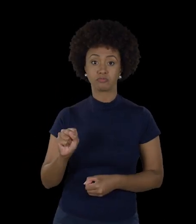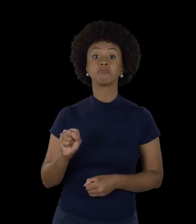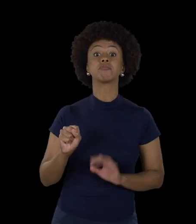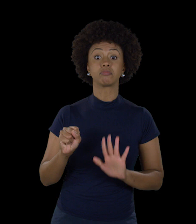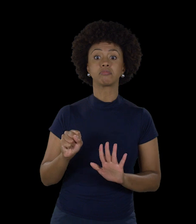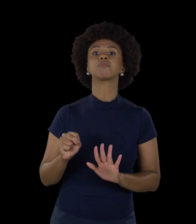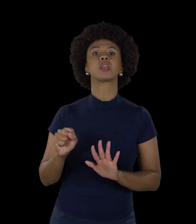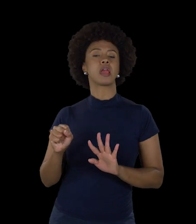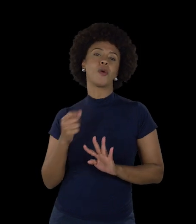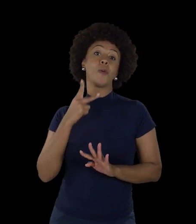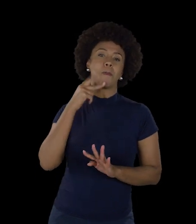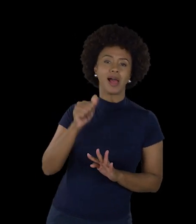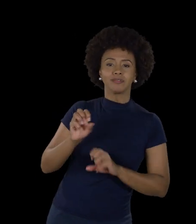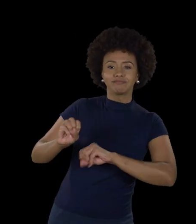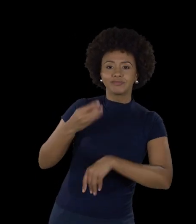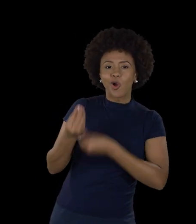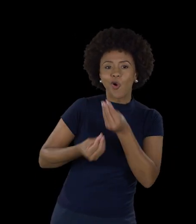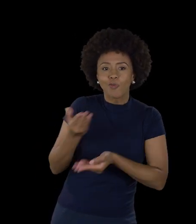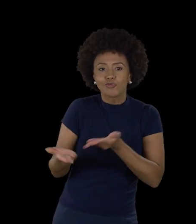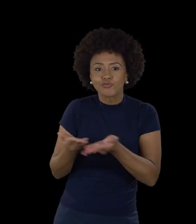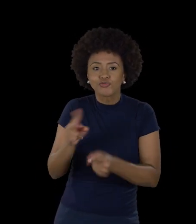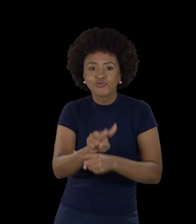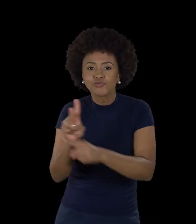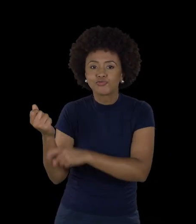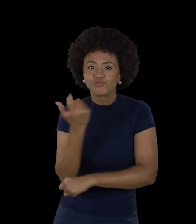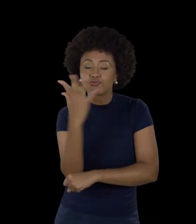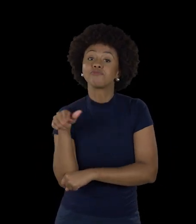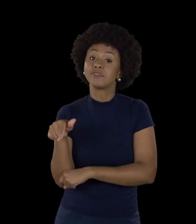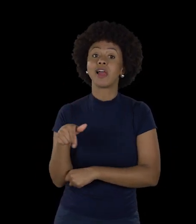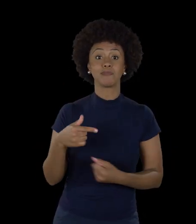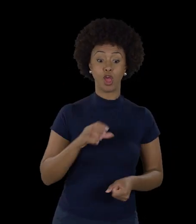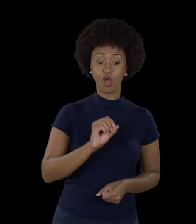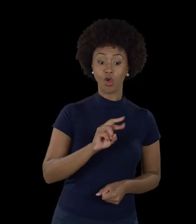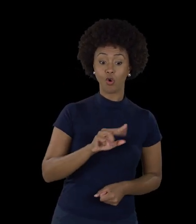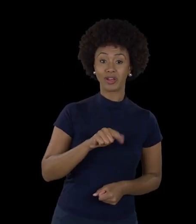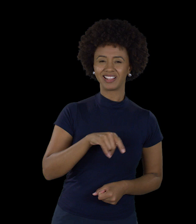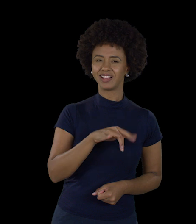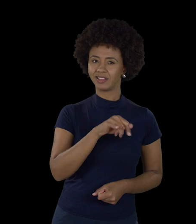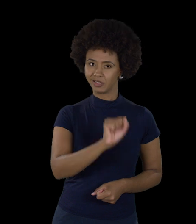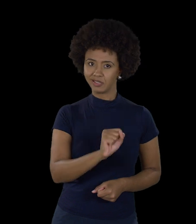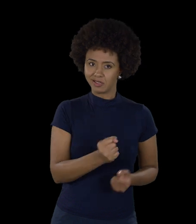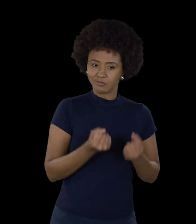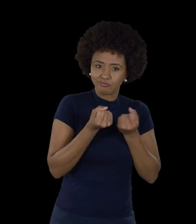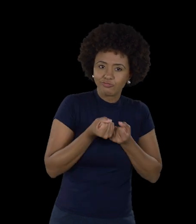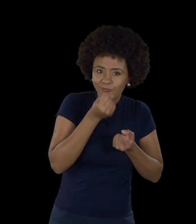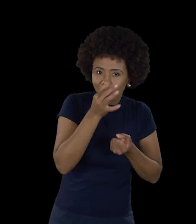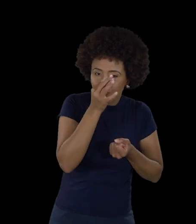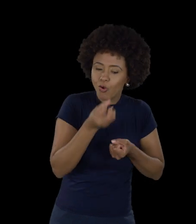sua vida, Roberto descobriu mais de 1.000 espécies de orquídeas e bromélias, dando uma